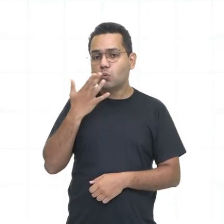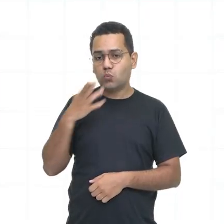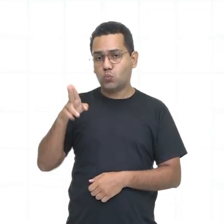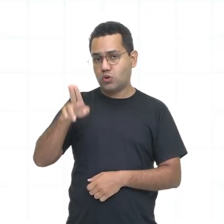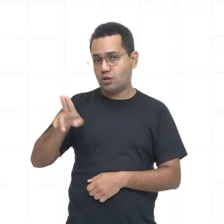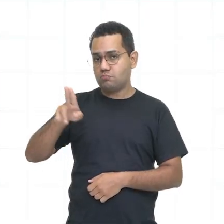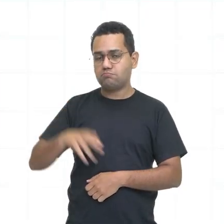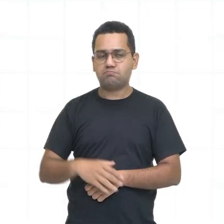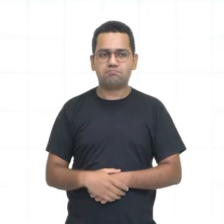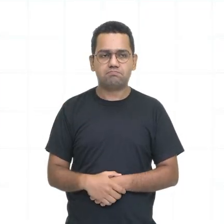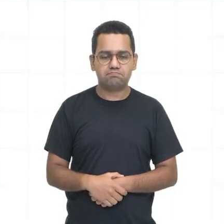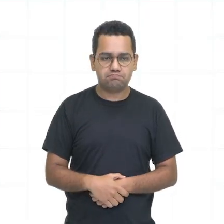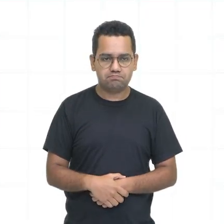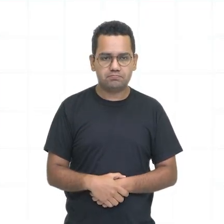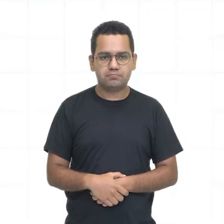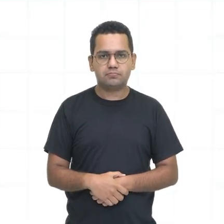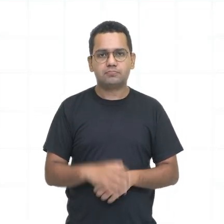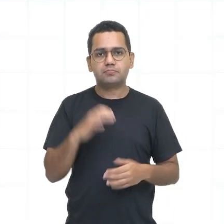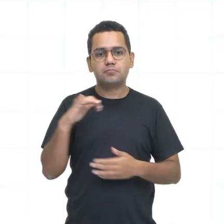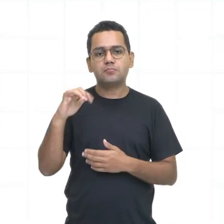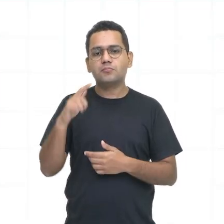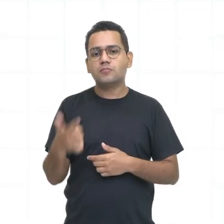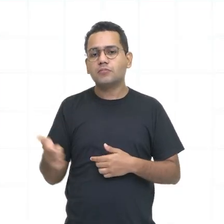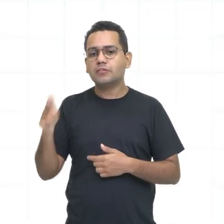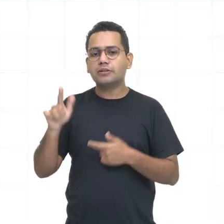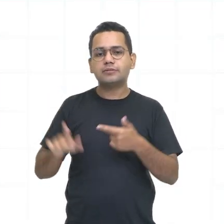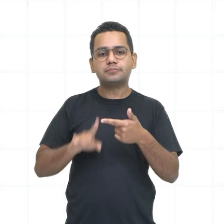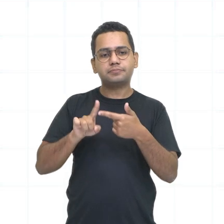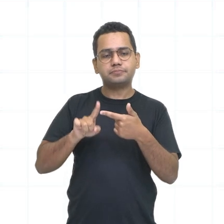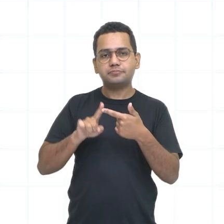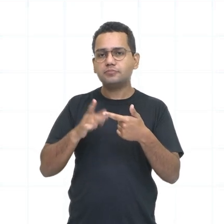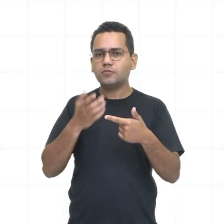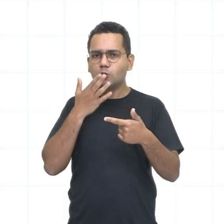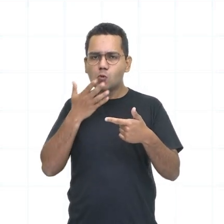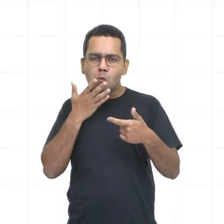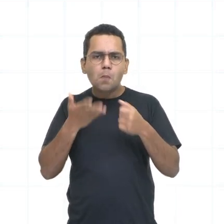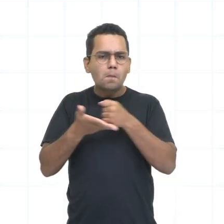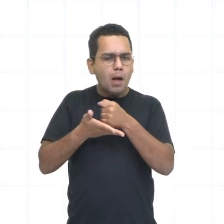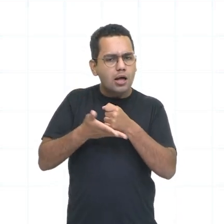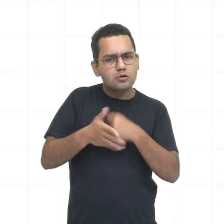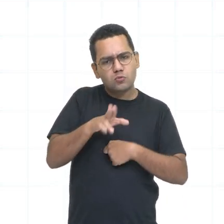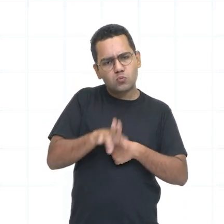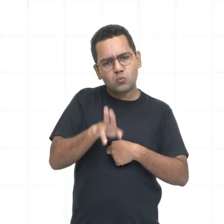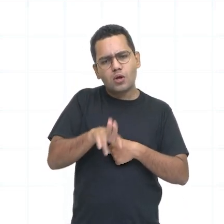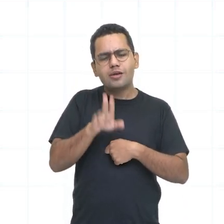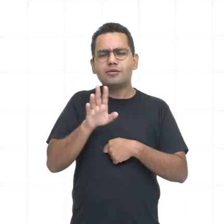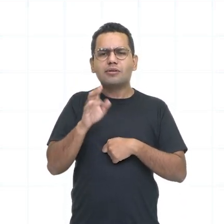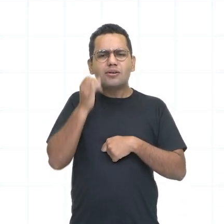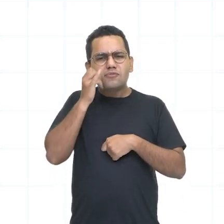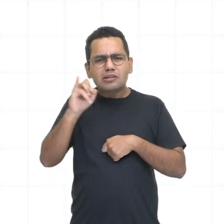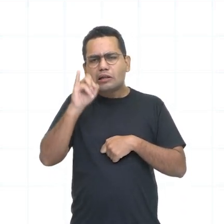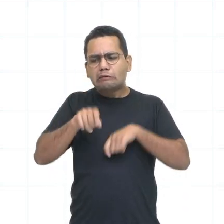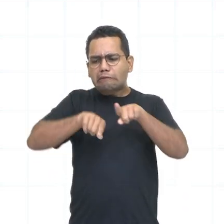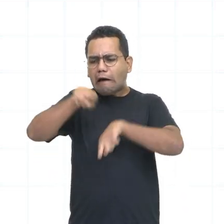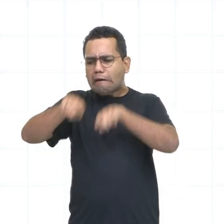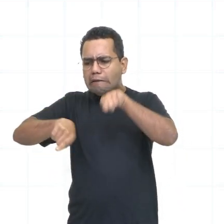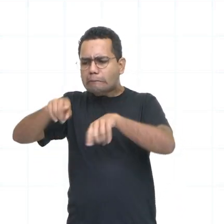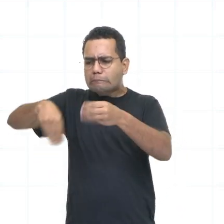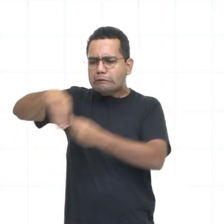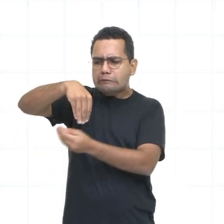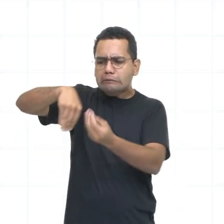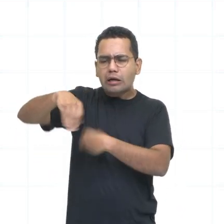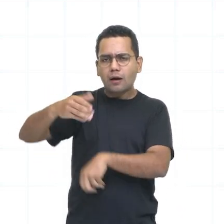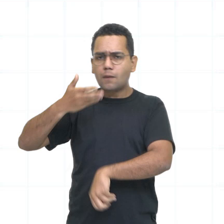vamos falar para vocês, utilização de cores básicas, evitando muitas variações de tonalidades. Por exemplo,